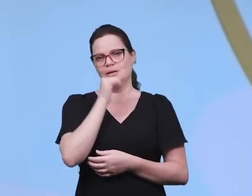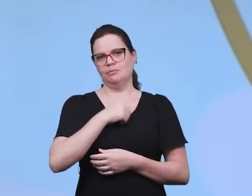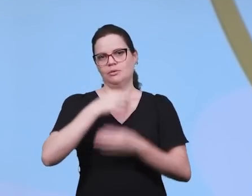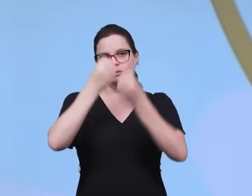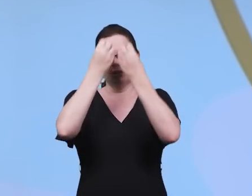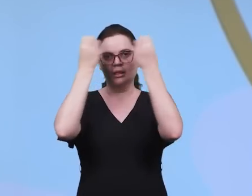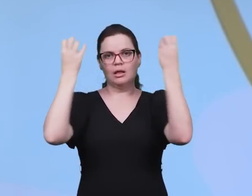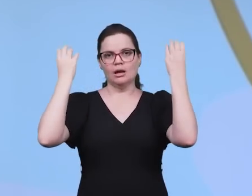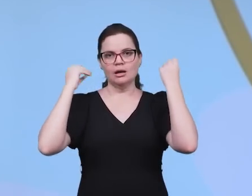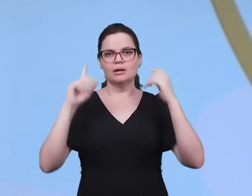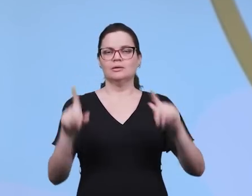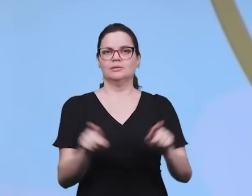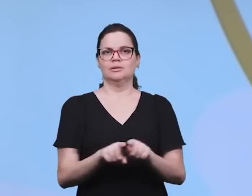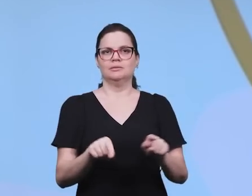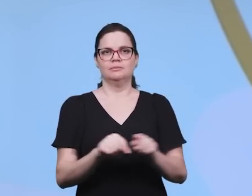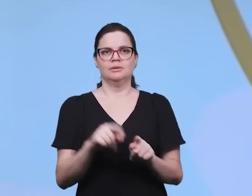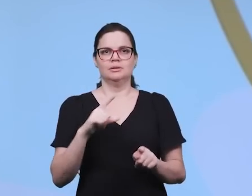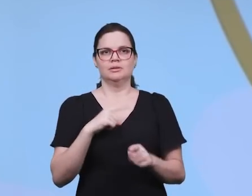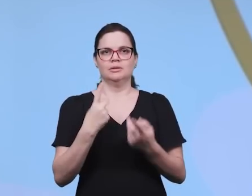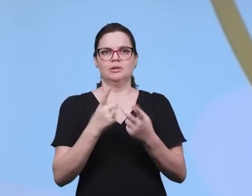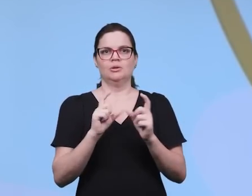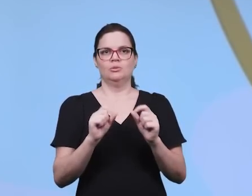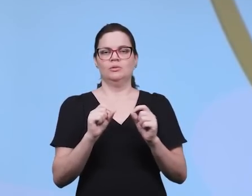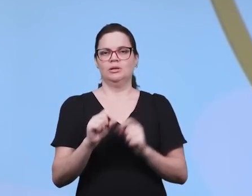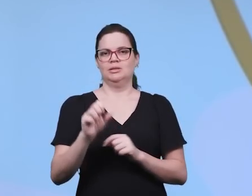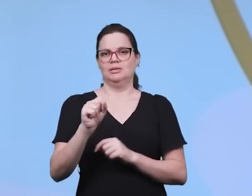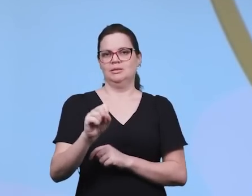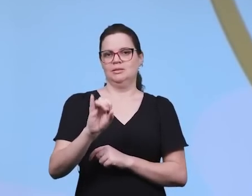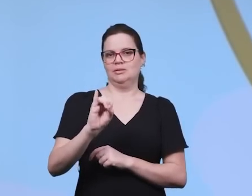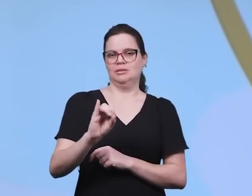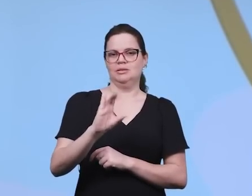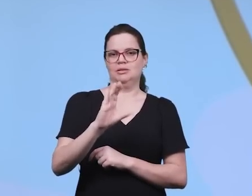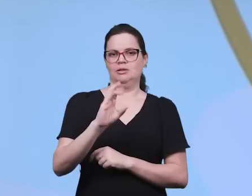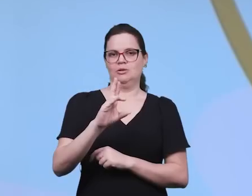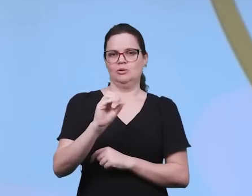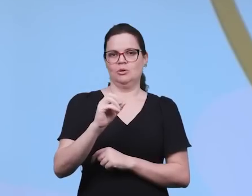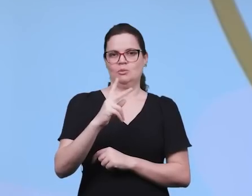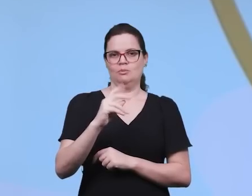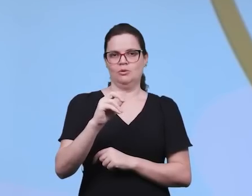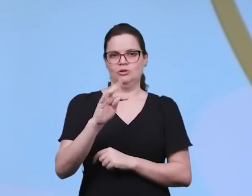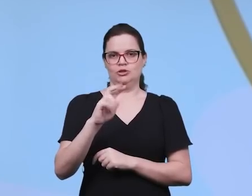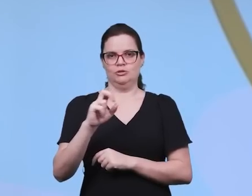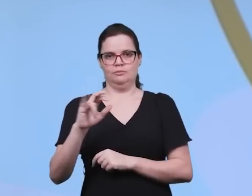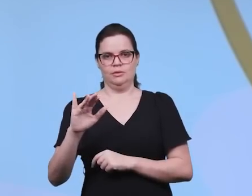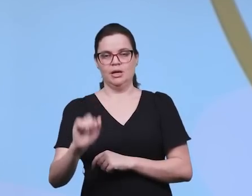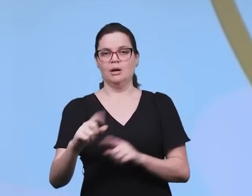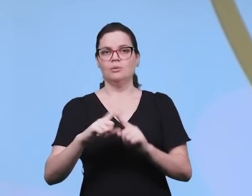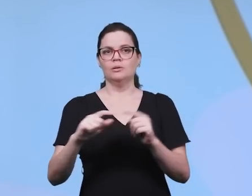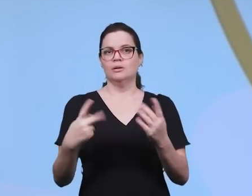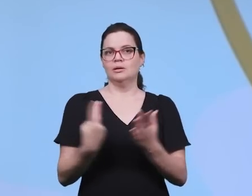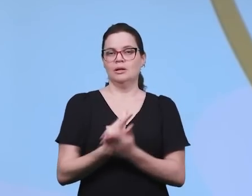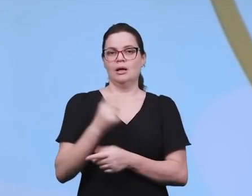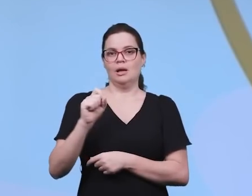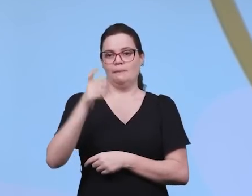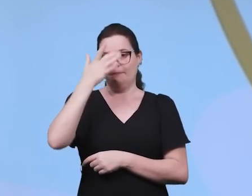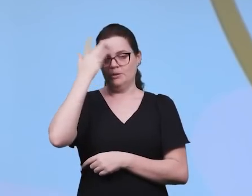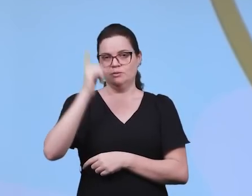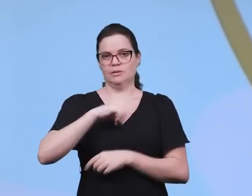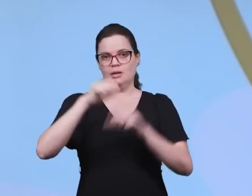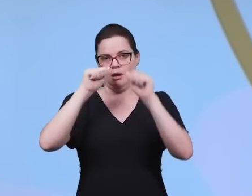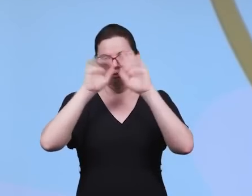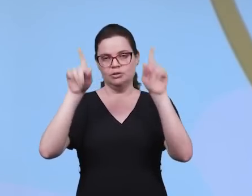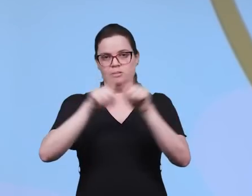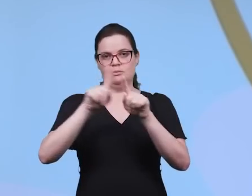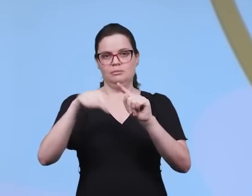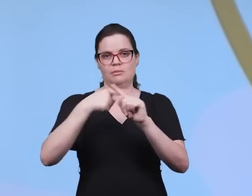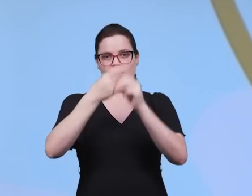podem vir surgir, como por exemplo, existe uma coisa chamada ciclotimia, que é muito comum em pessoas dentro do espectro autista e com TDAH, que não